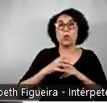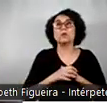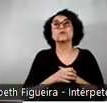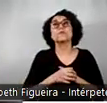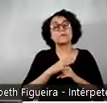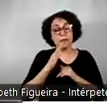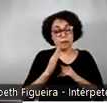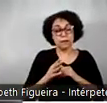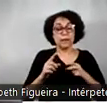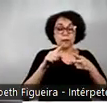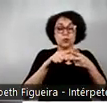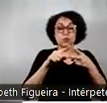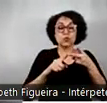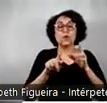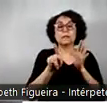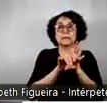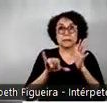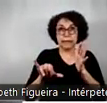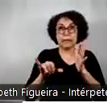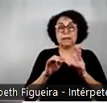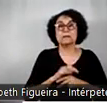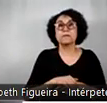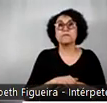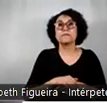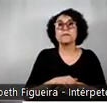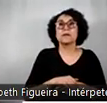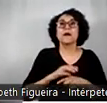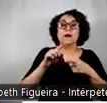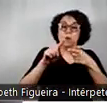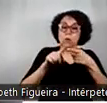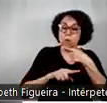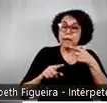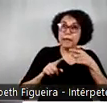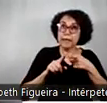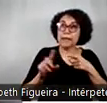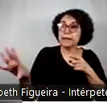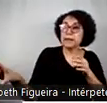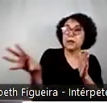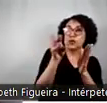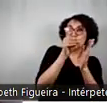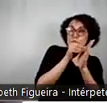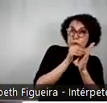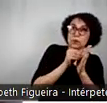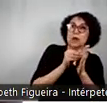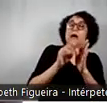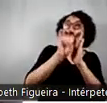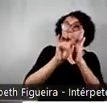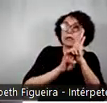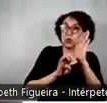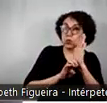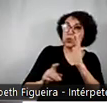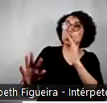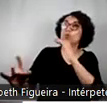duas leis, né, que é a lei que implementa, né, o Estatuto dos Refugiados, né, que é essa Convenção de Genebra, e a gente tem aí a Lei de Migração